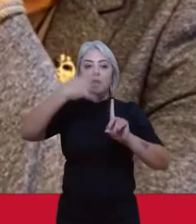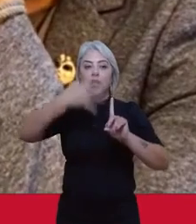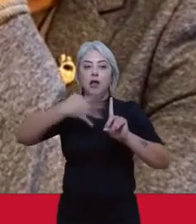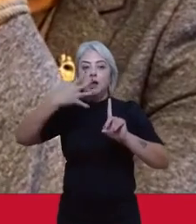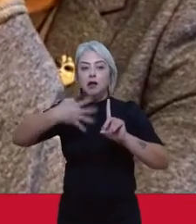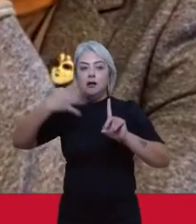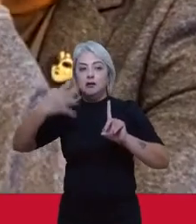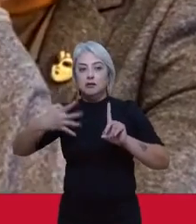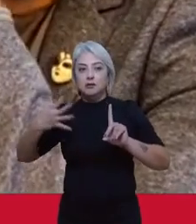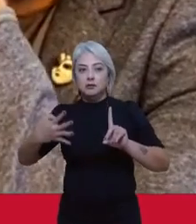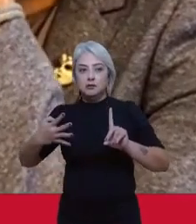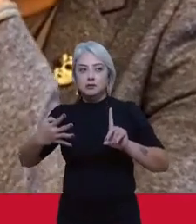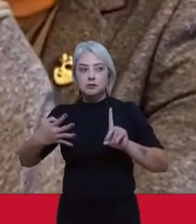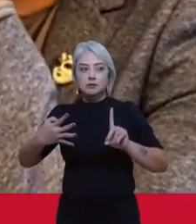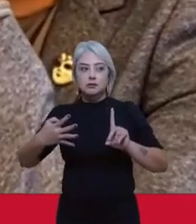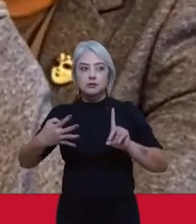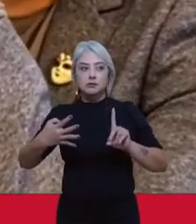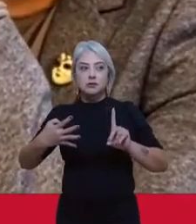LGBTQIA+.